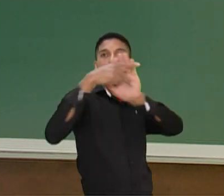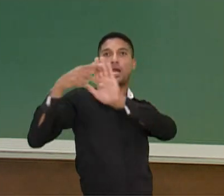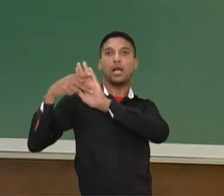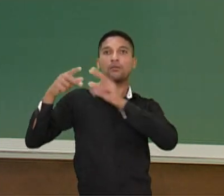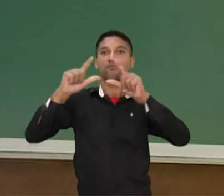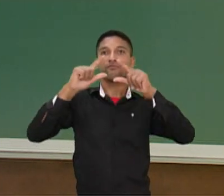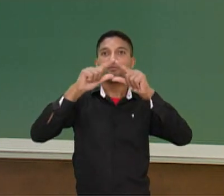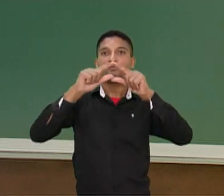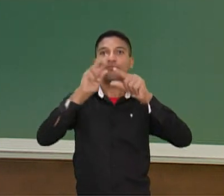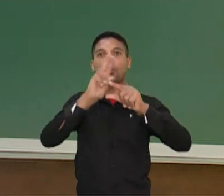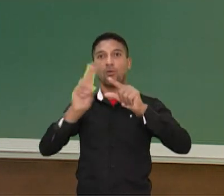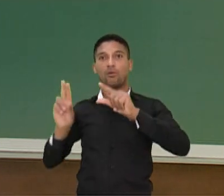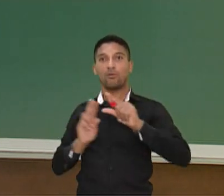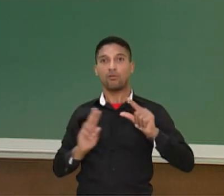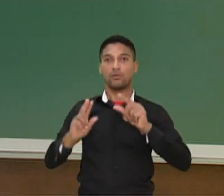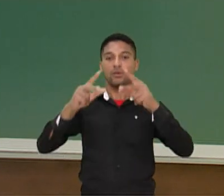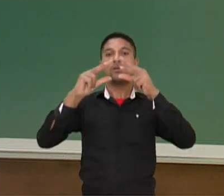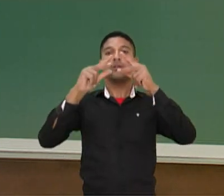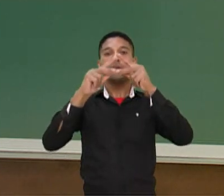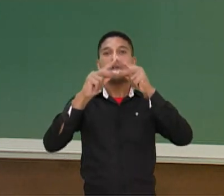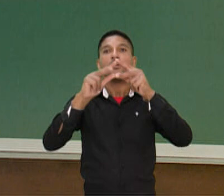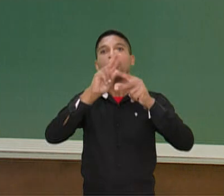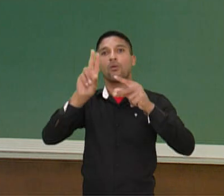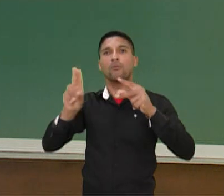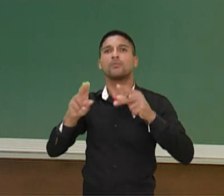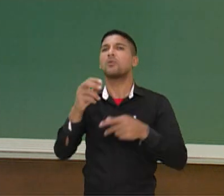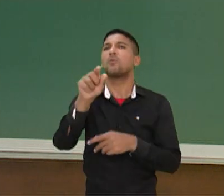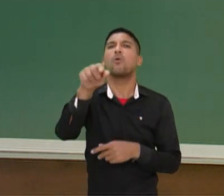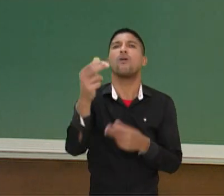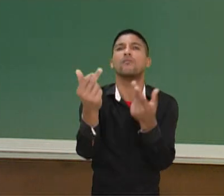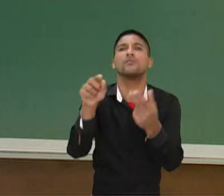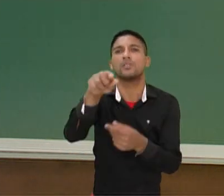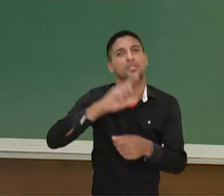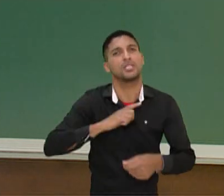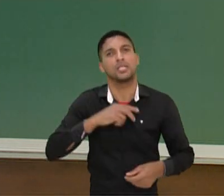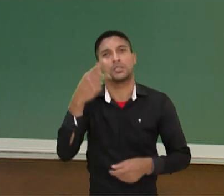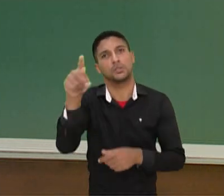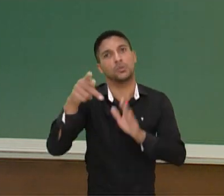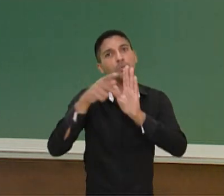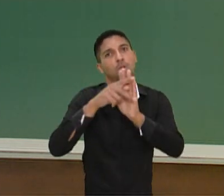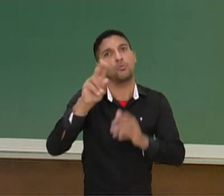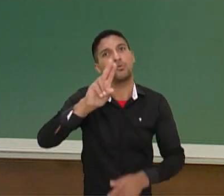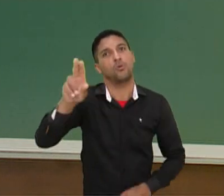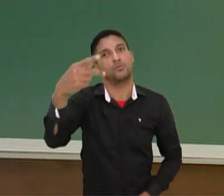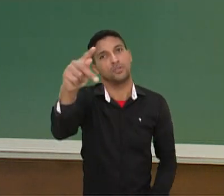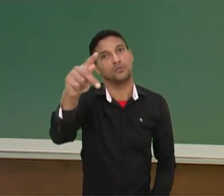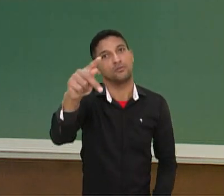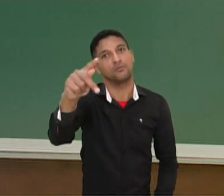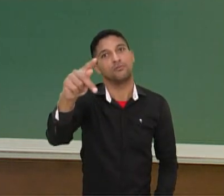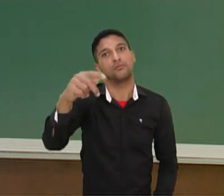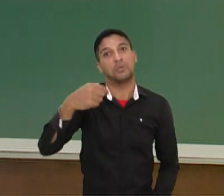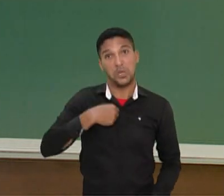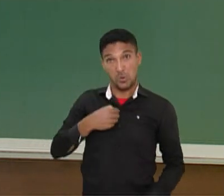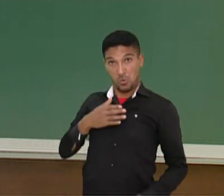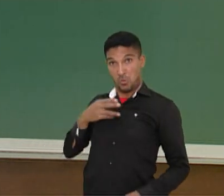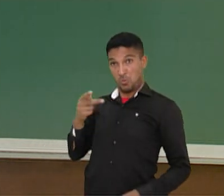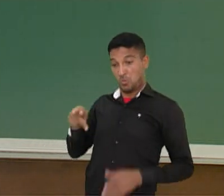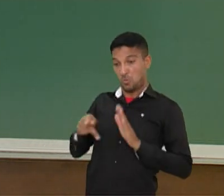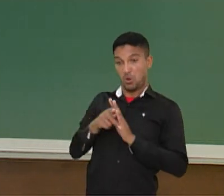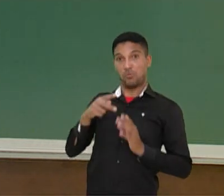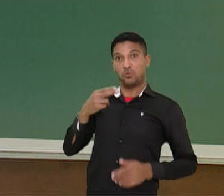entender. Você tem o seu nome, eu tenho o meu nome, os objetos têm os nomes deles, né? Então, para facilitar as